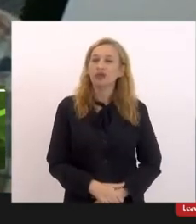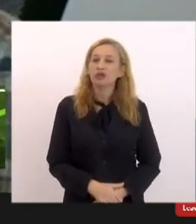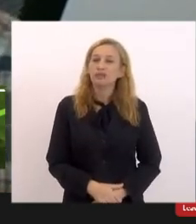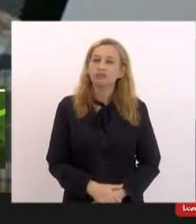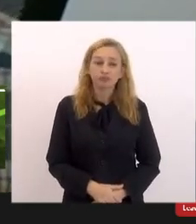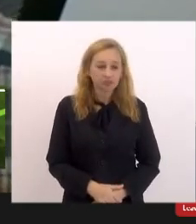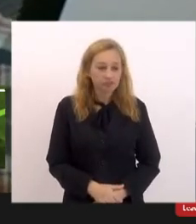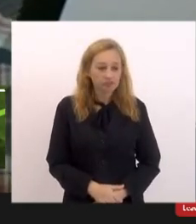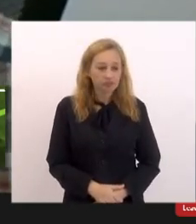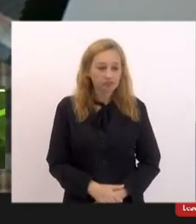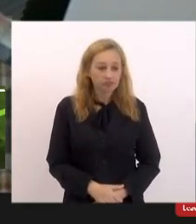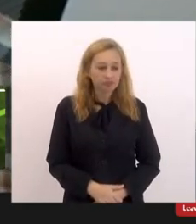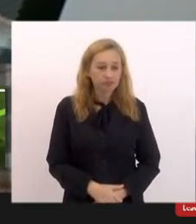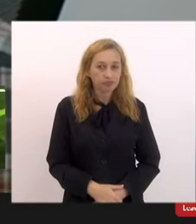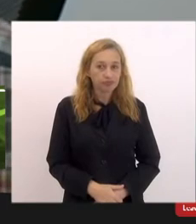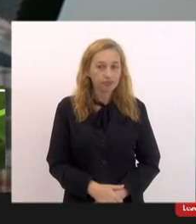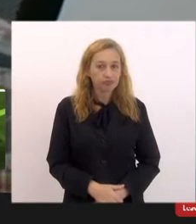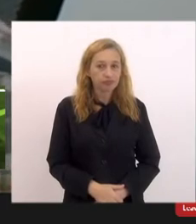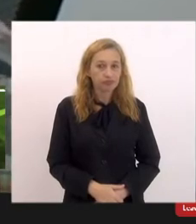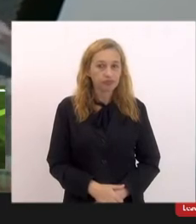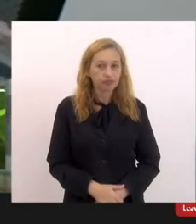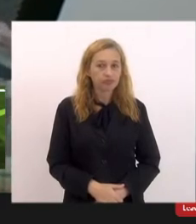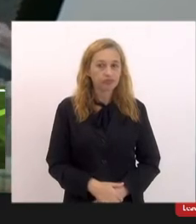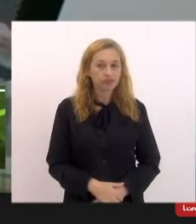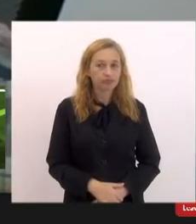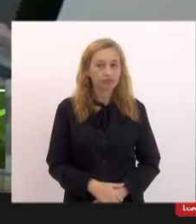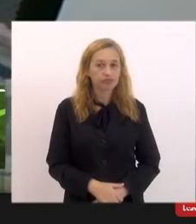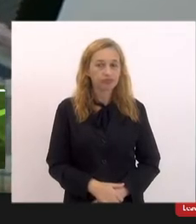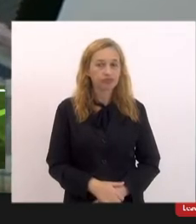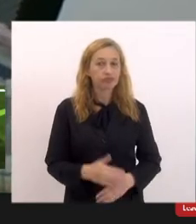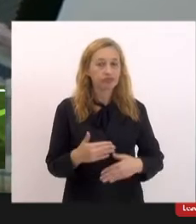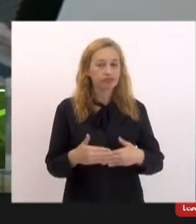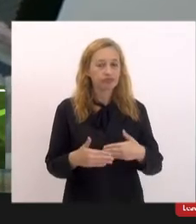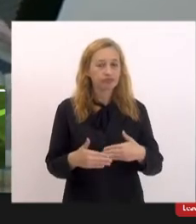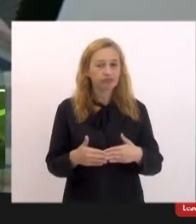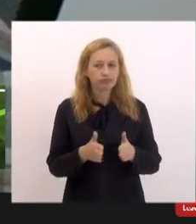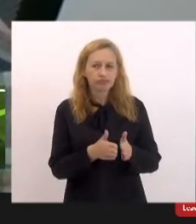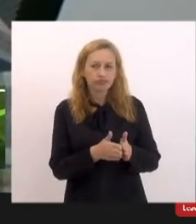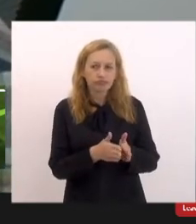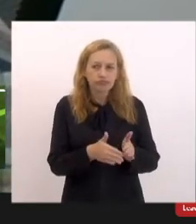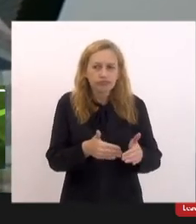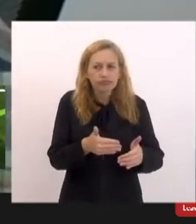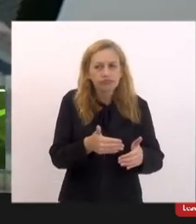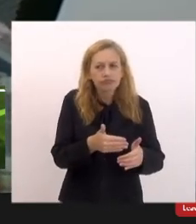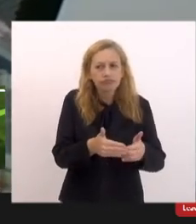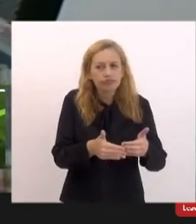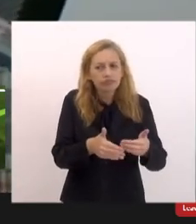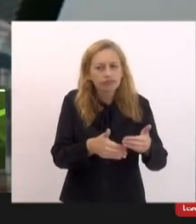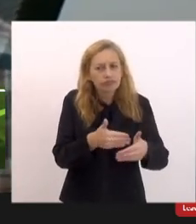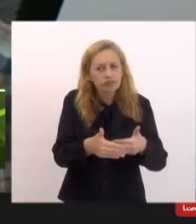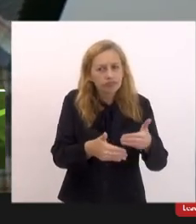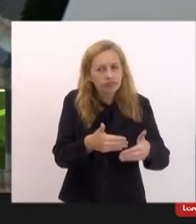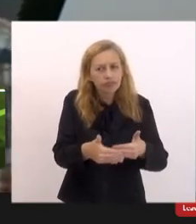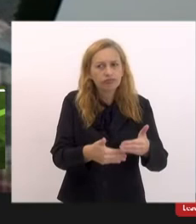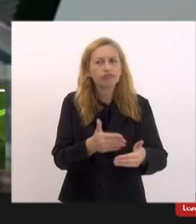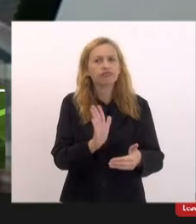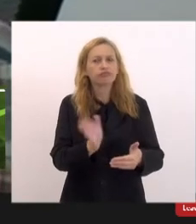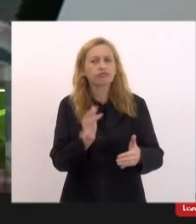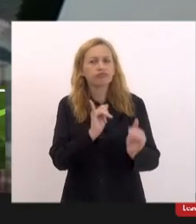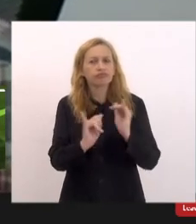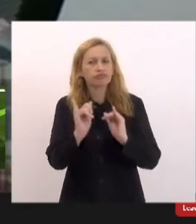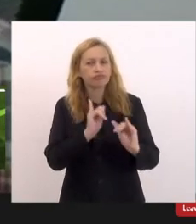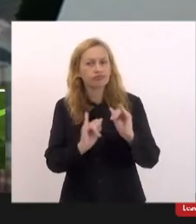Eu acho que boa parte assim, desse processo epidemiológico já foi praticamente informado,